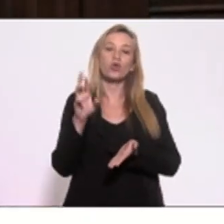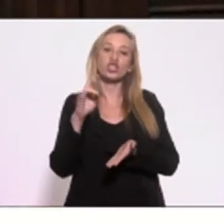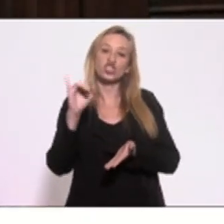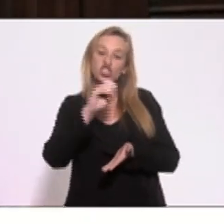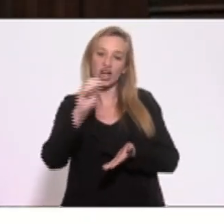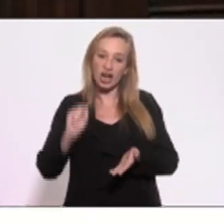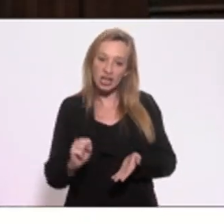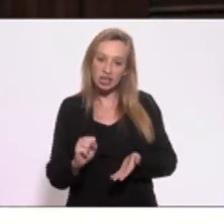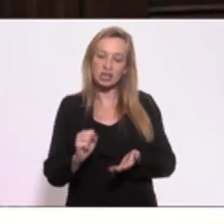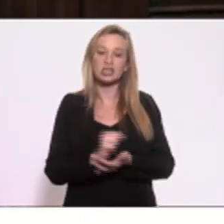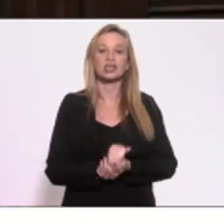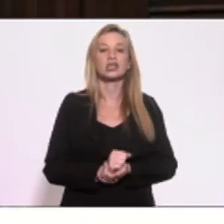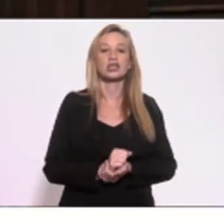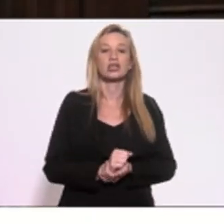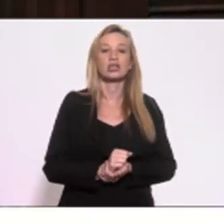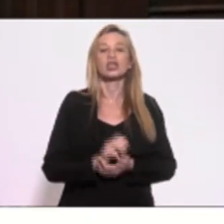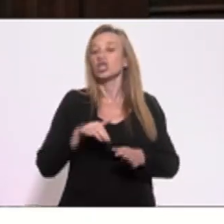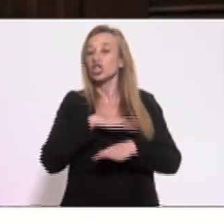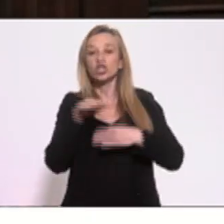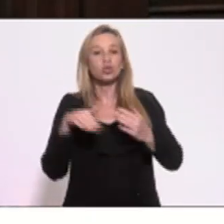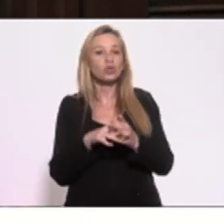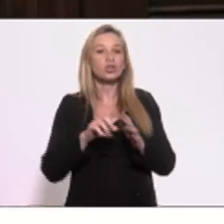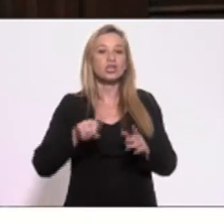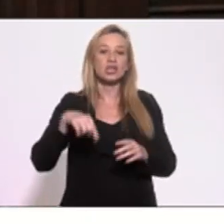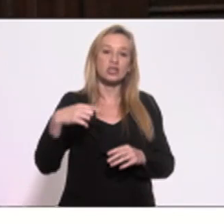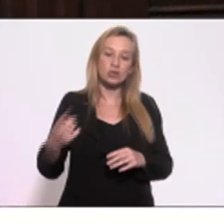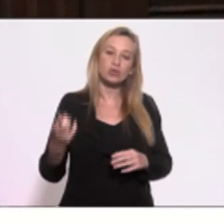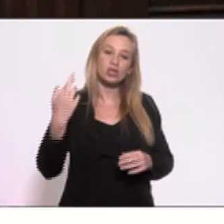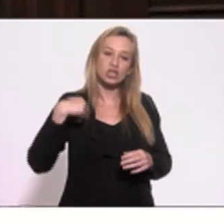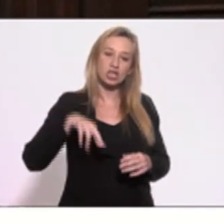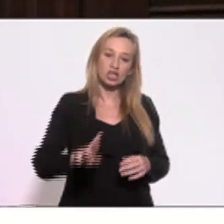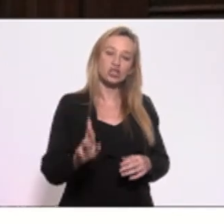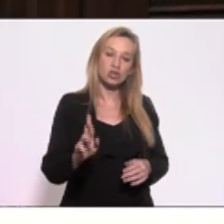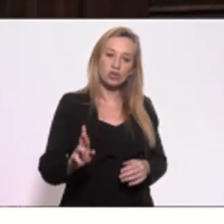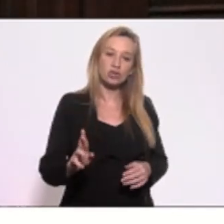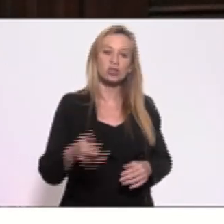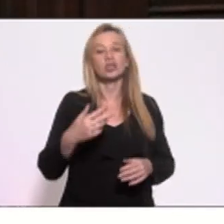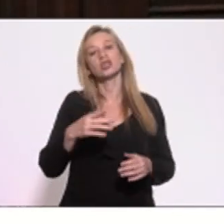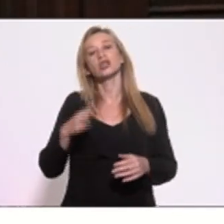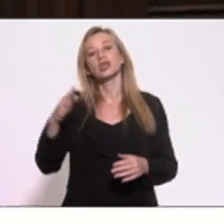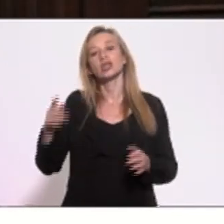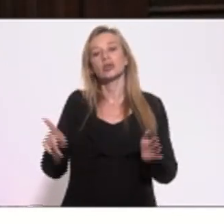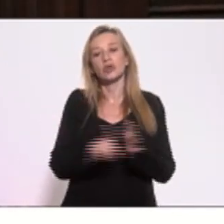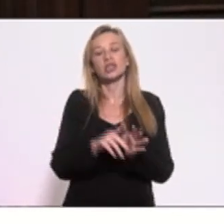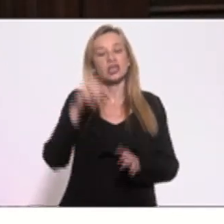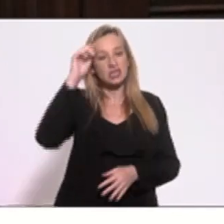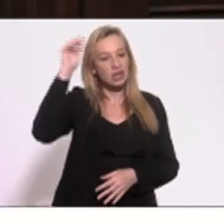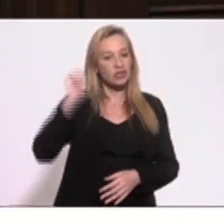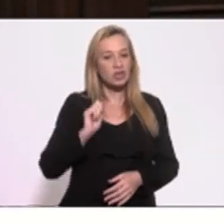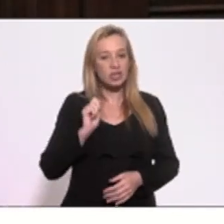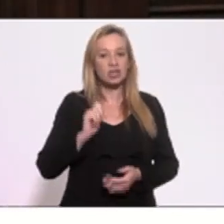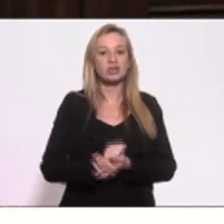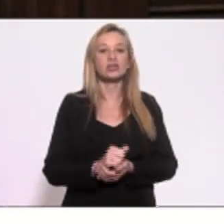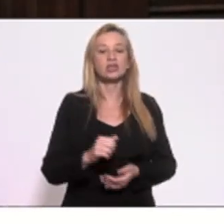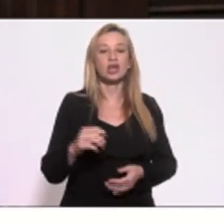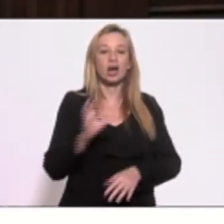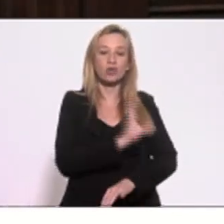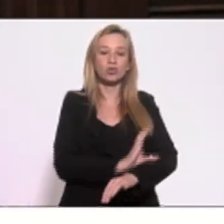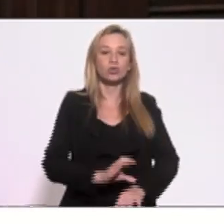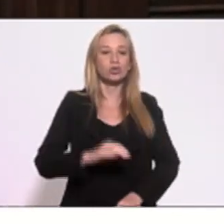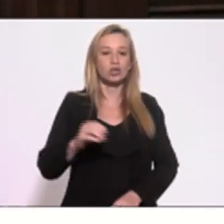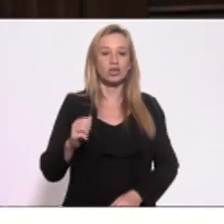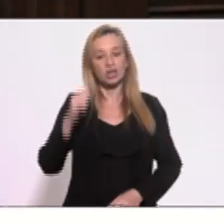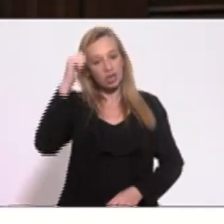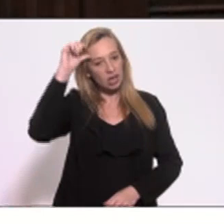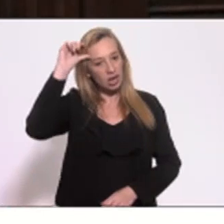vudus, inquices e todas as entidades das religiões de matriz africana, afirmam a cultura afro-brasileira e